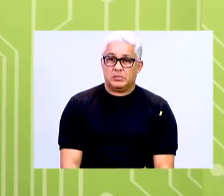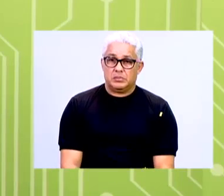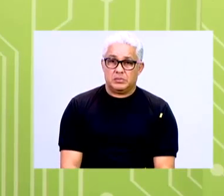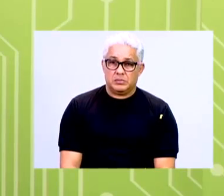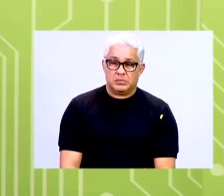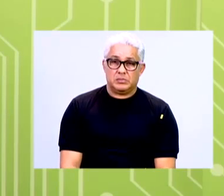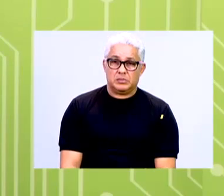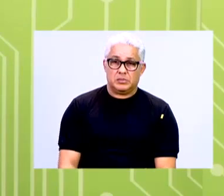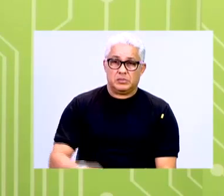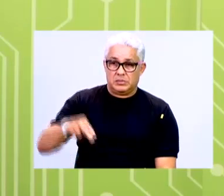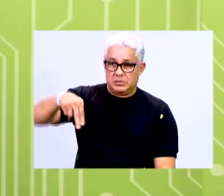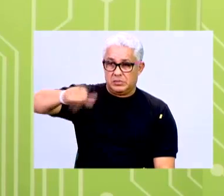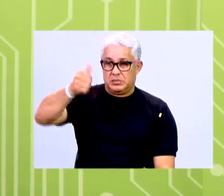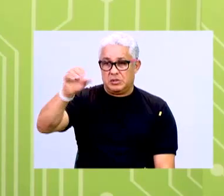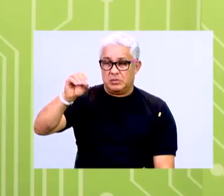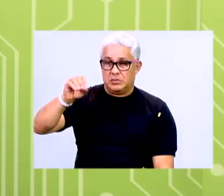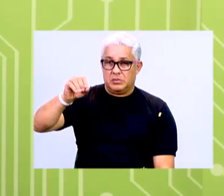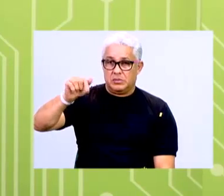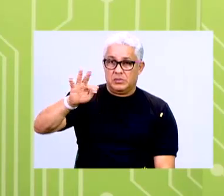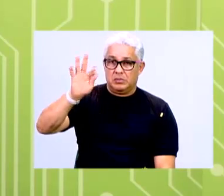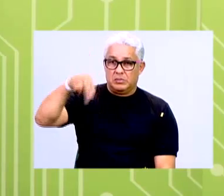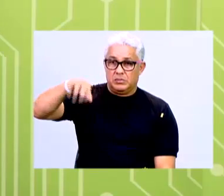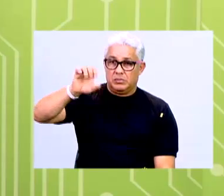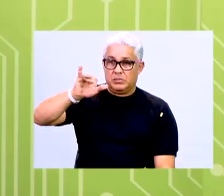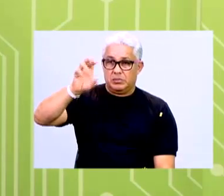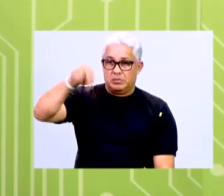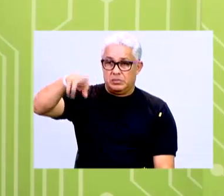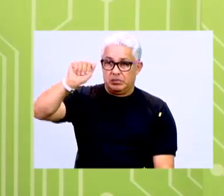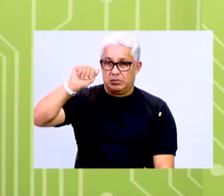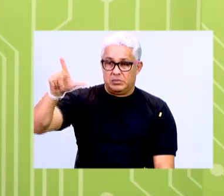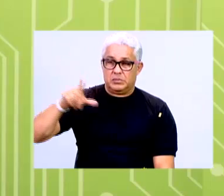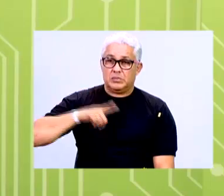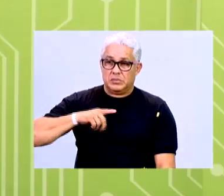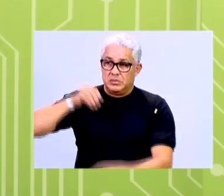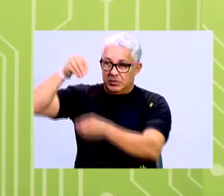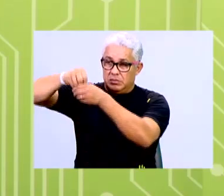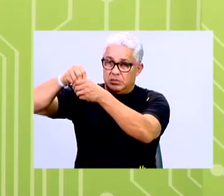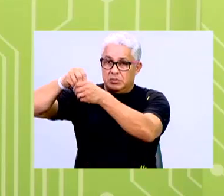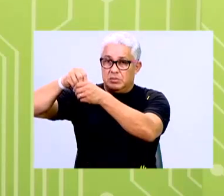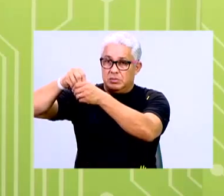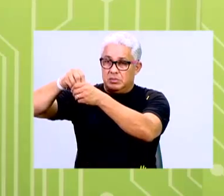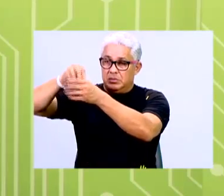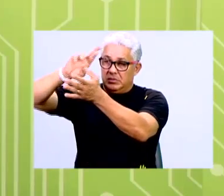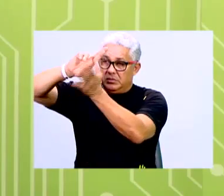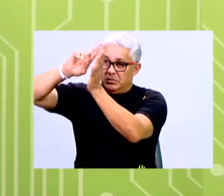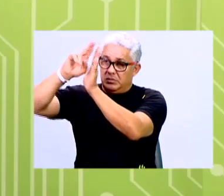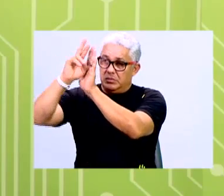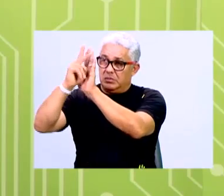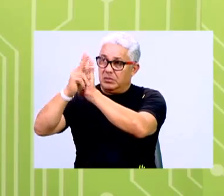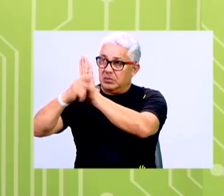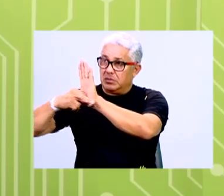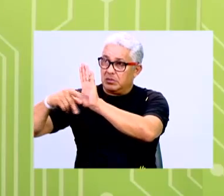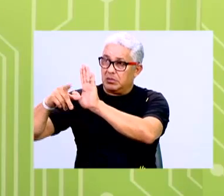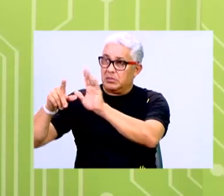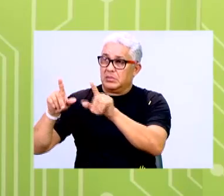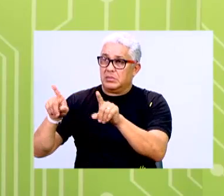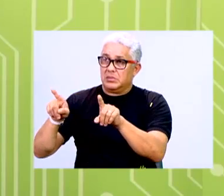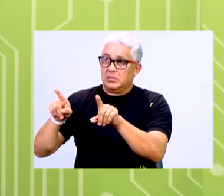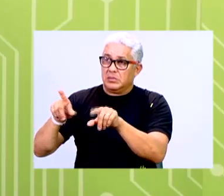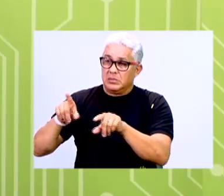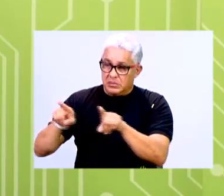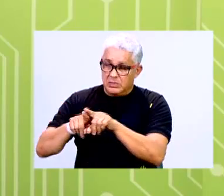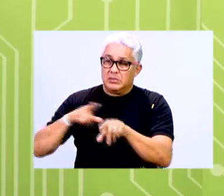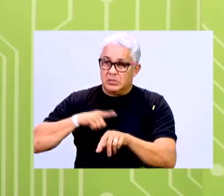é um requisito não funcional. Dentro dos requisitos funcionais, como nós vimos, temos também os requisitos de